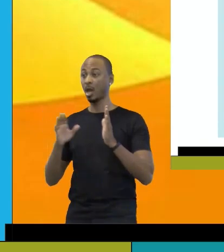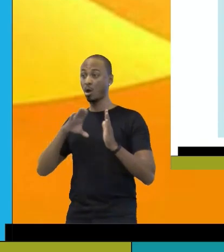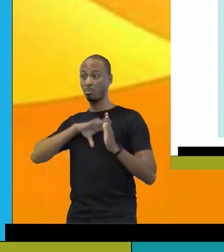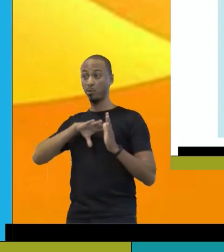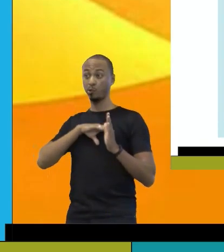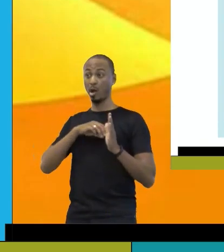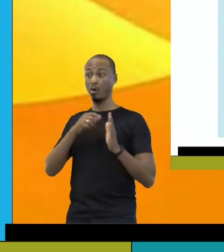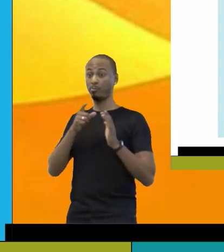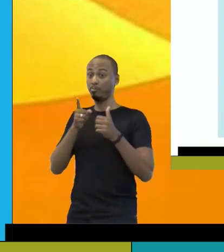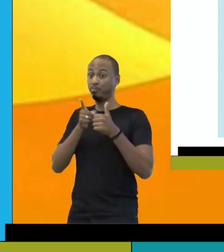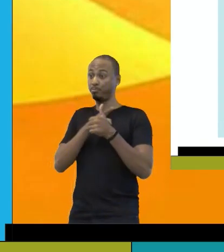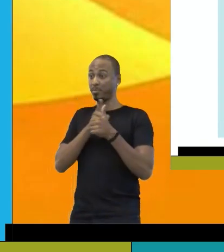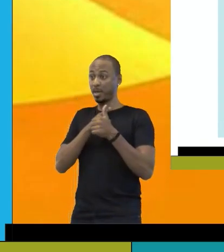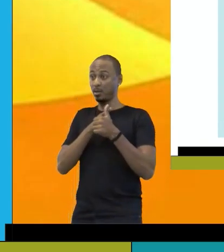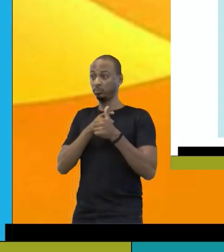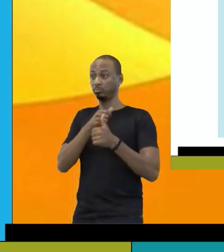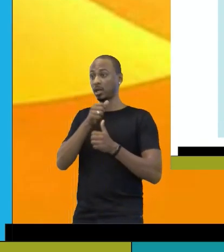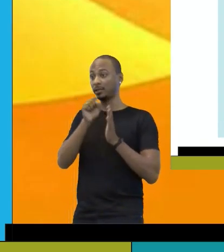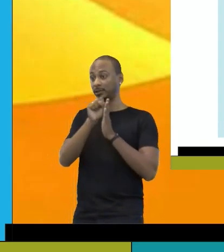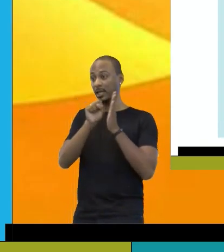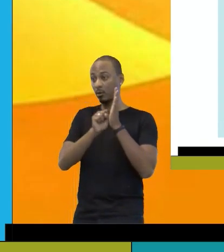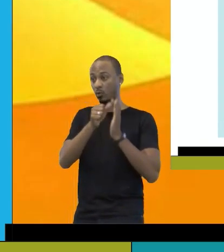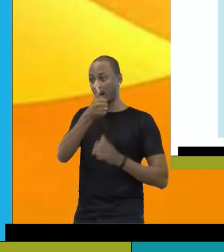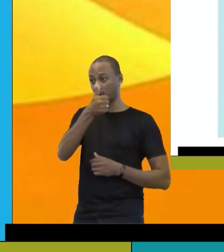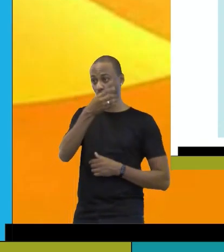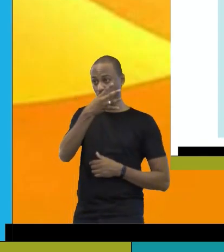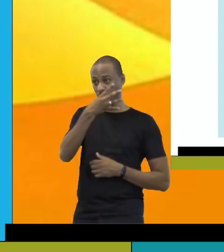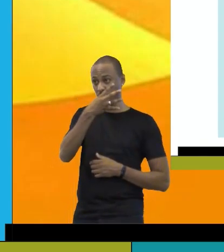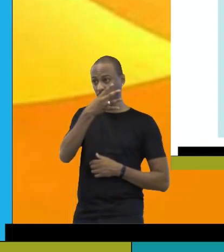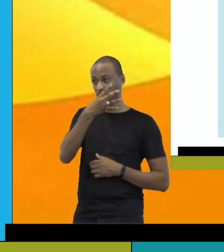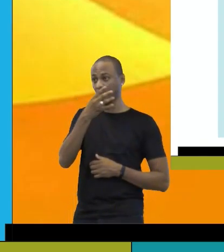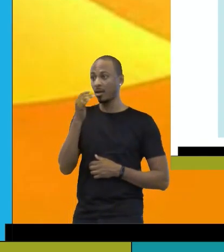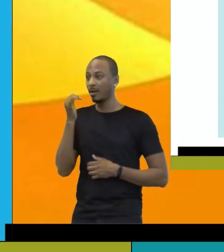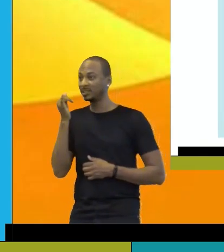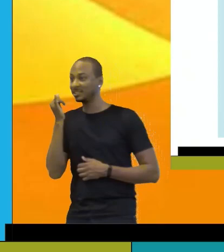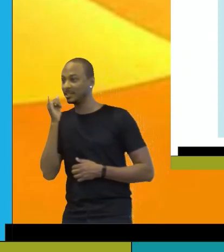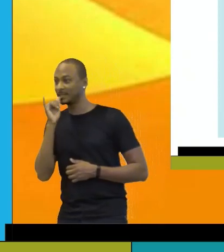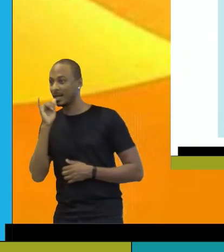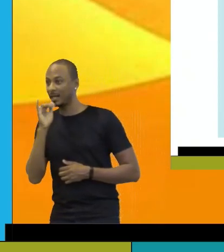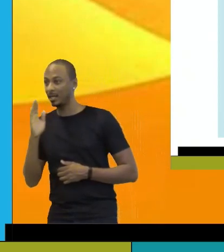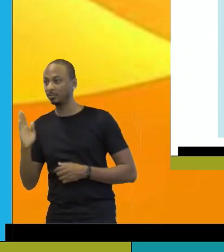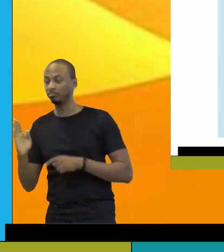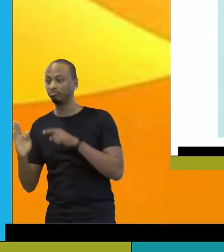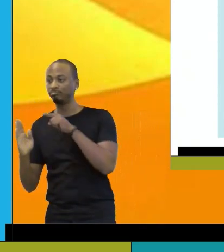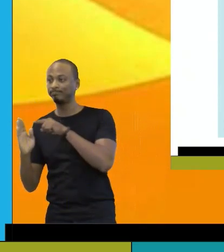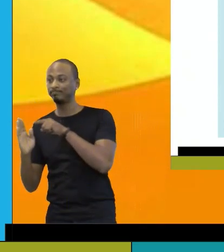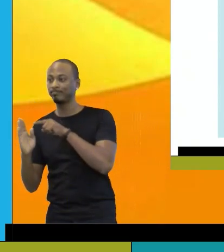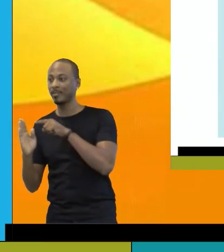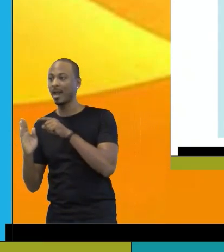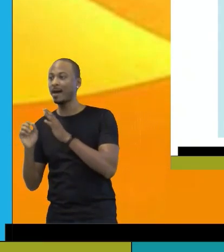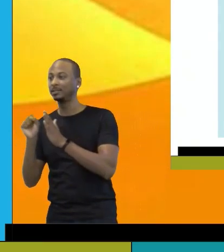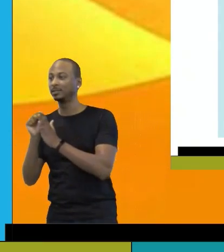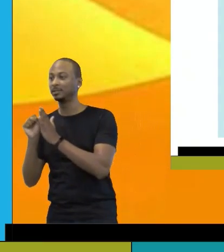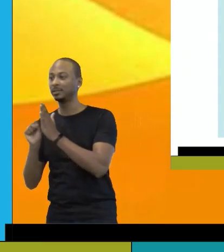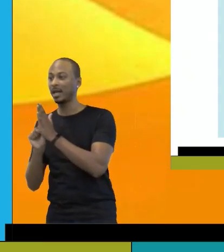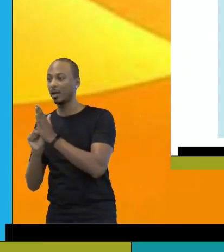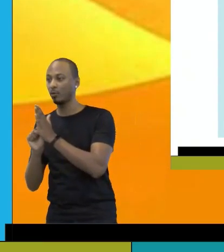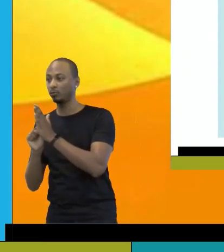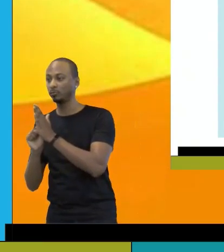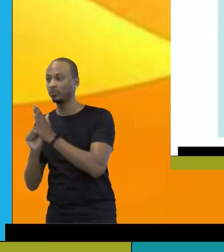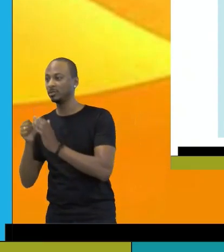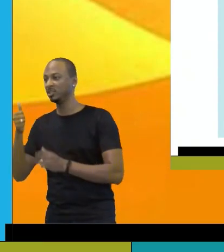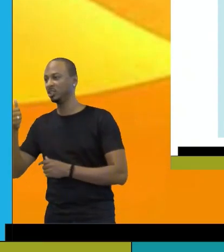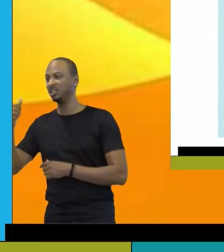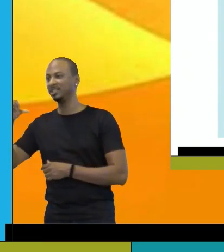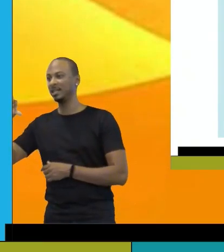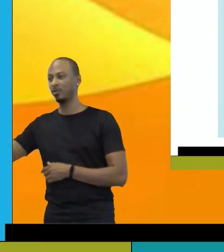no século XIV, a Itália de Maquiavel só se unificará no final do século